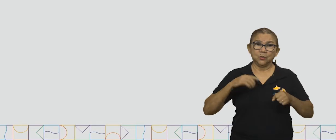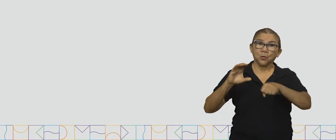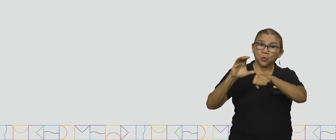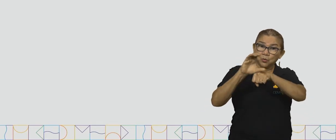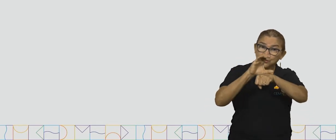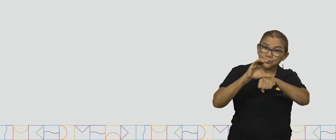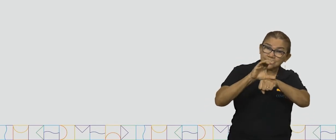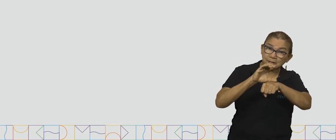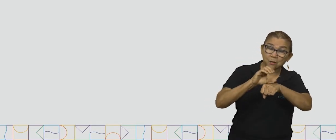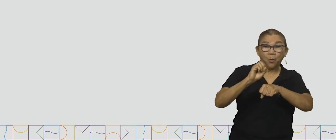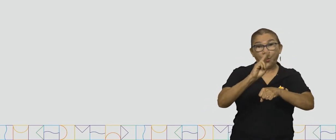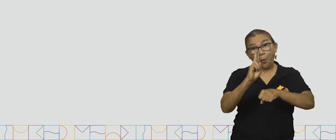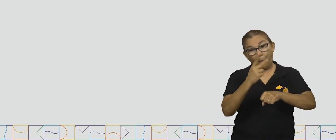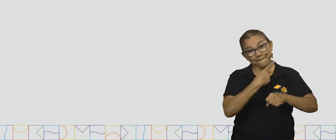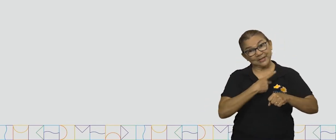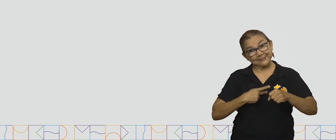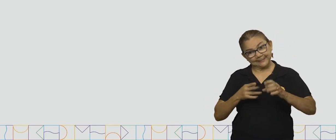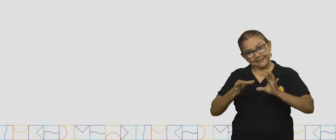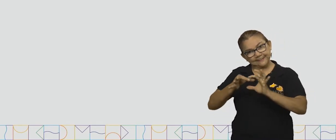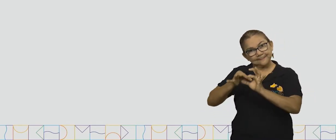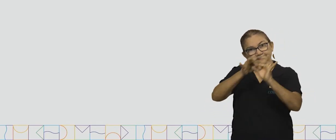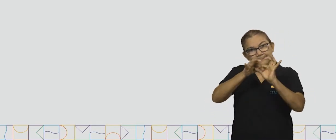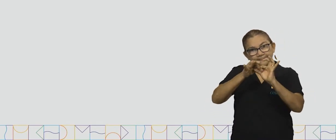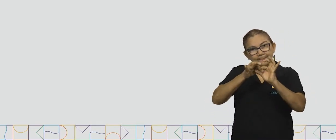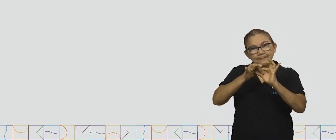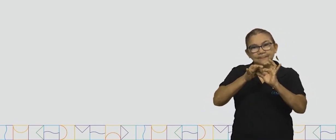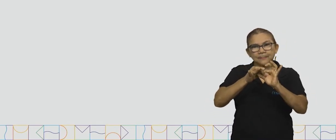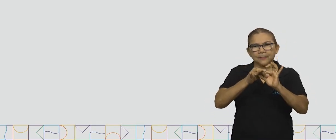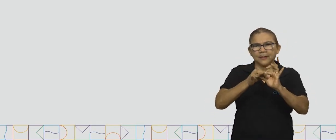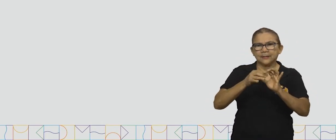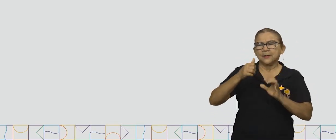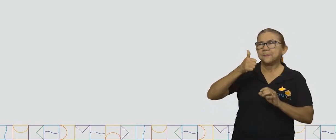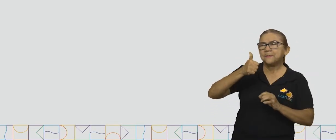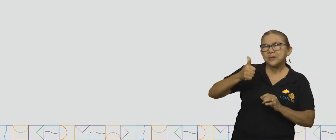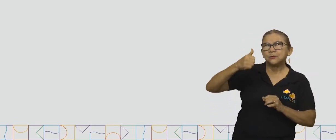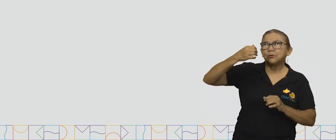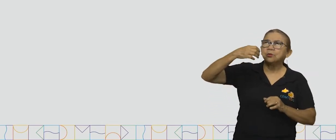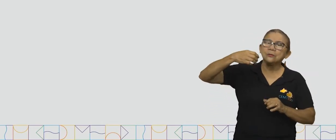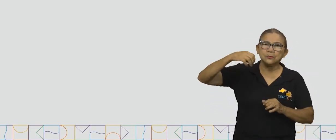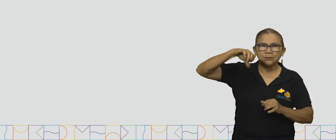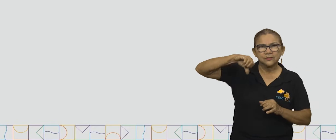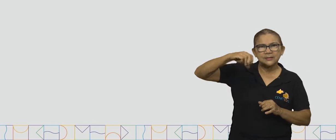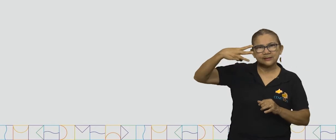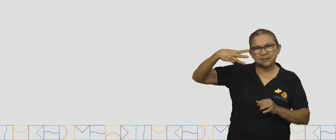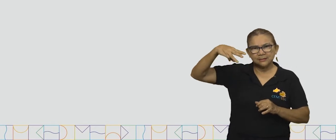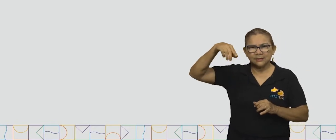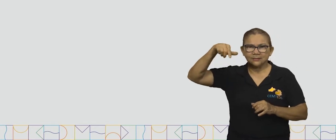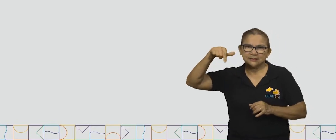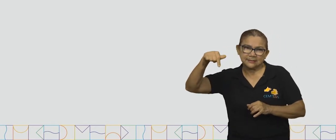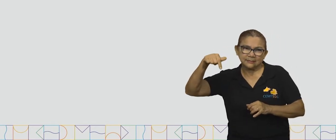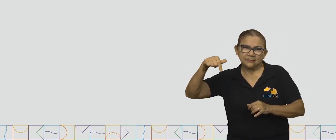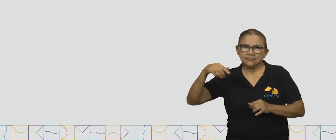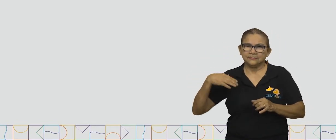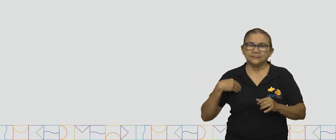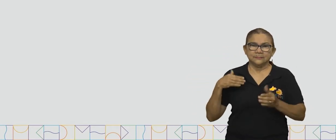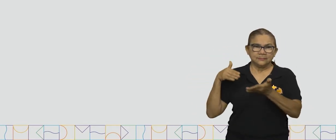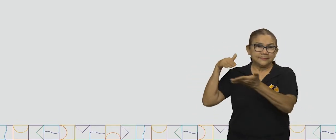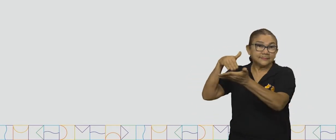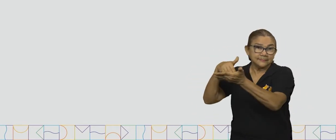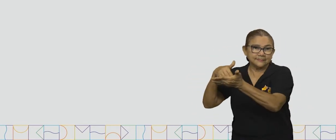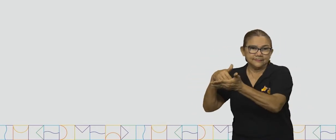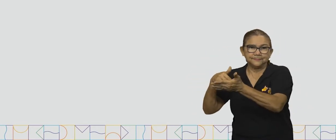entre 1934 e 1937, Getúlio Vargas manteve a centralização do poder, perseguiu